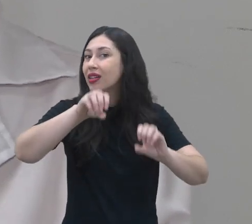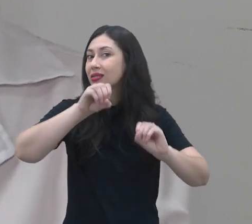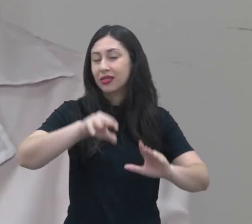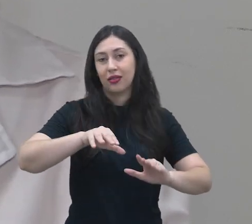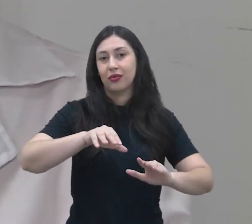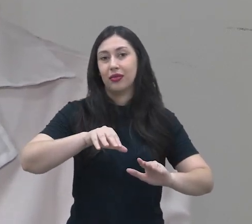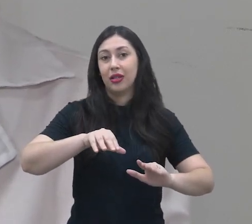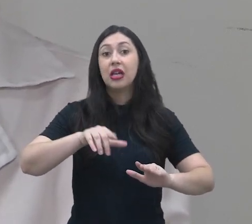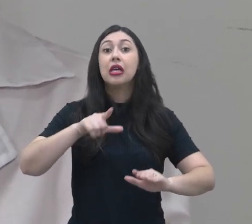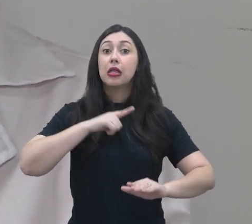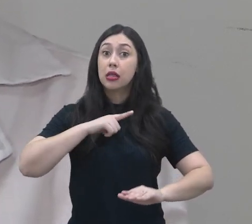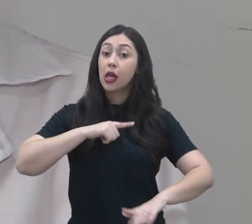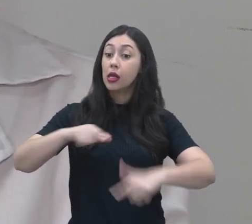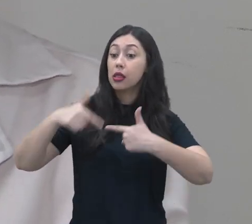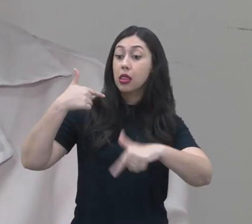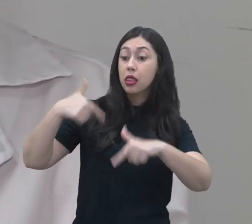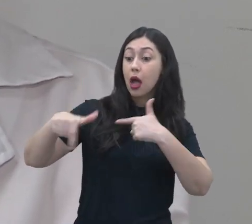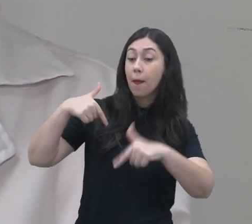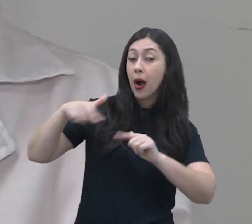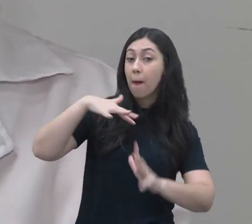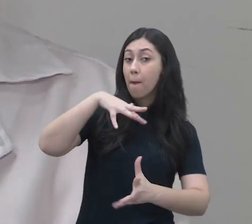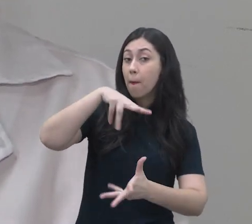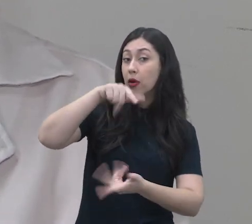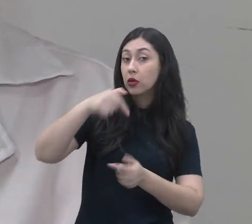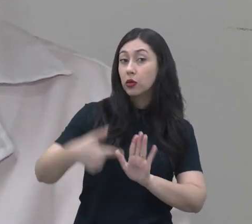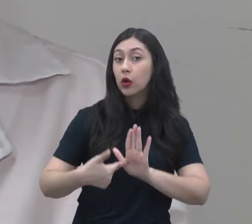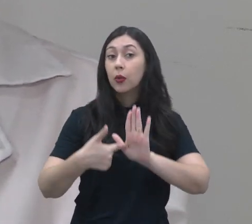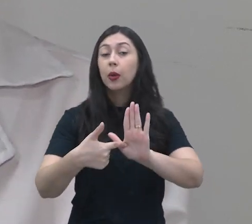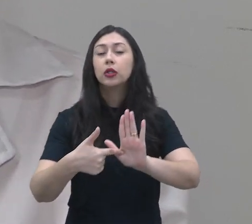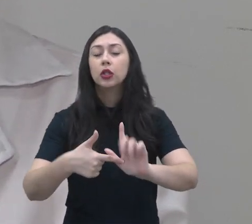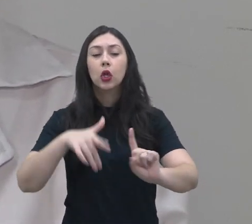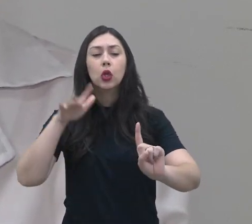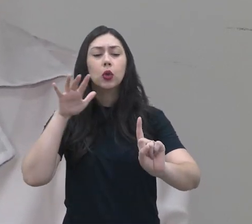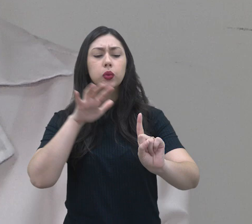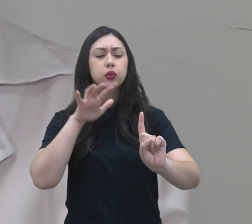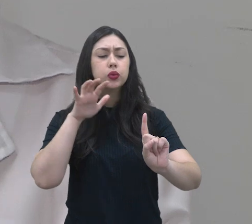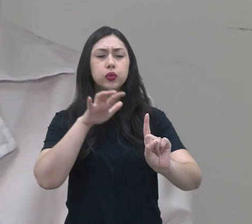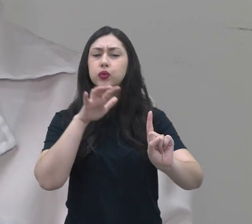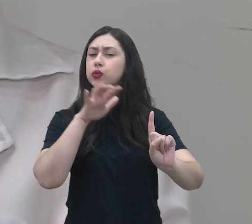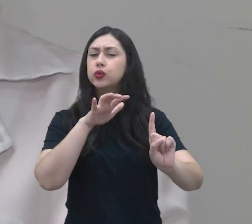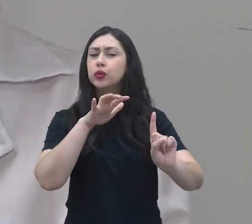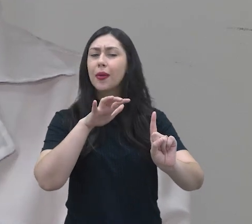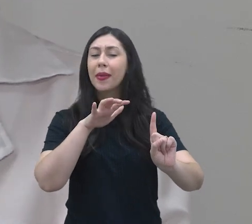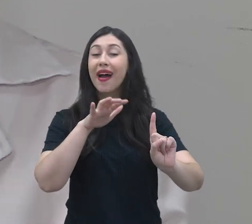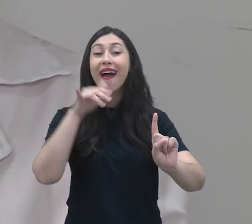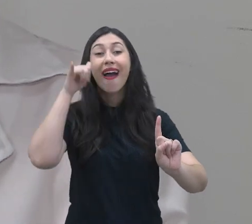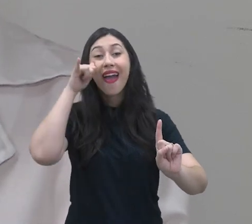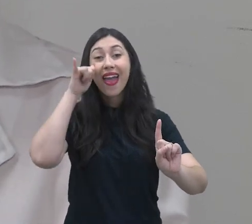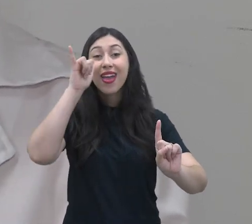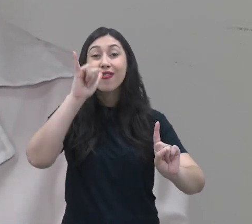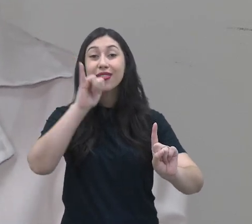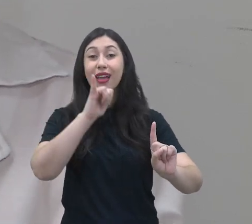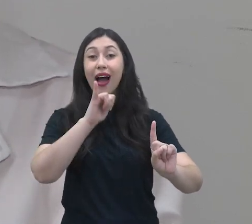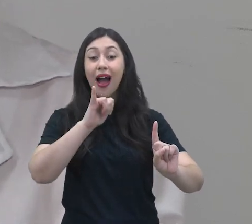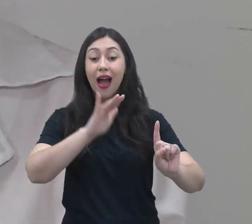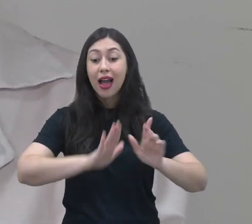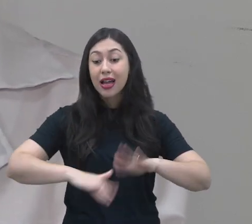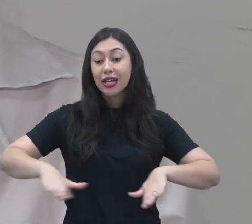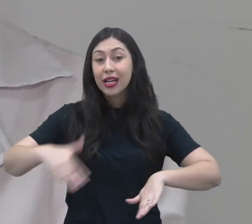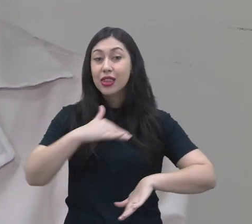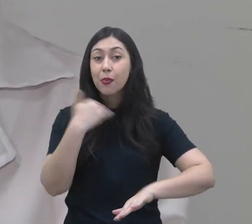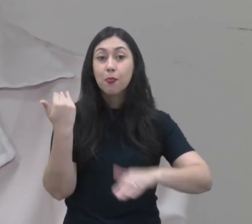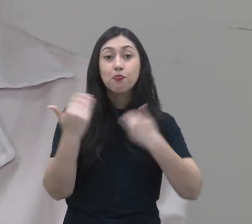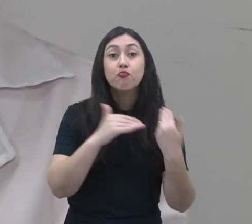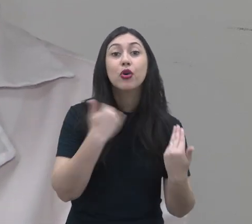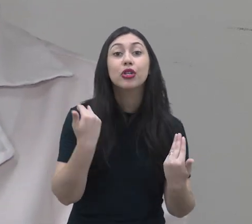Existem trabalhos mundiais que mostram que o que mais influi na redução da mortalidade